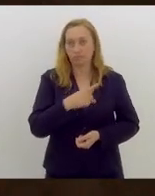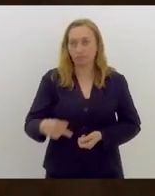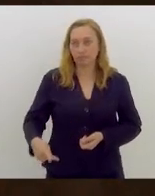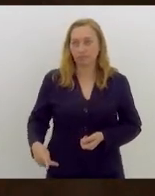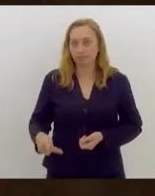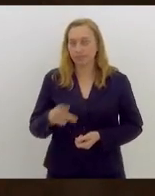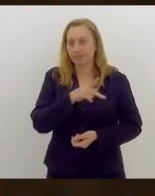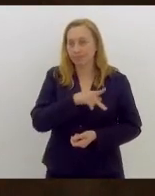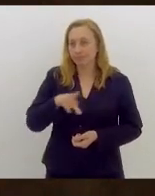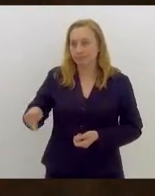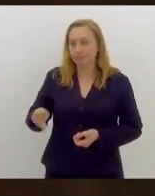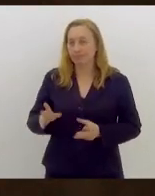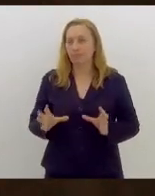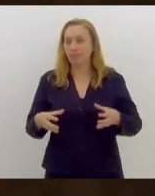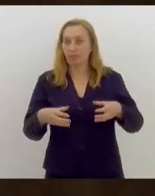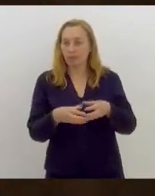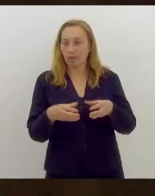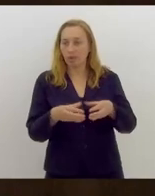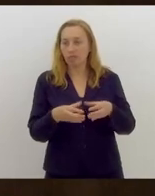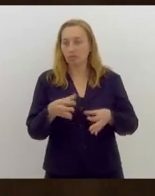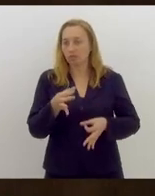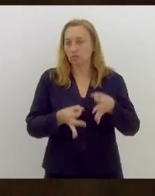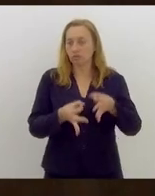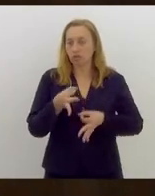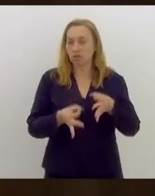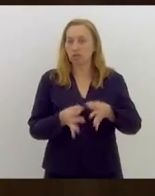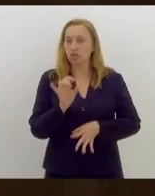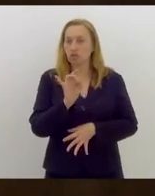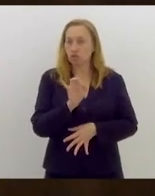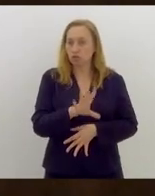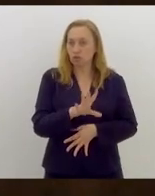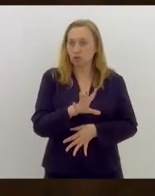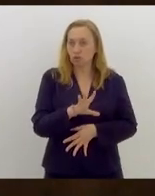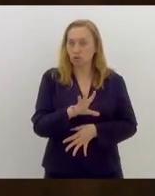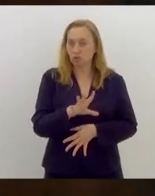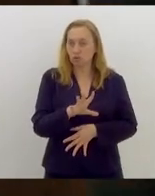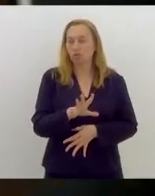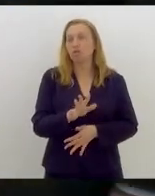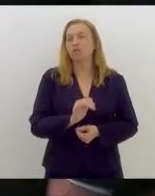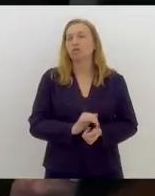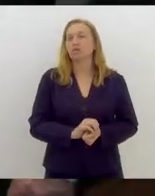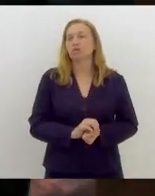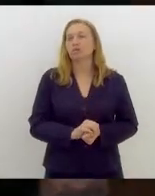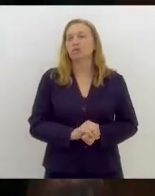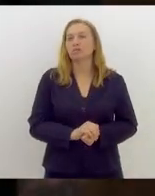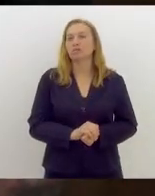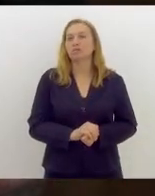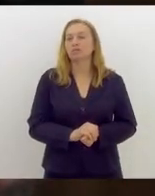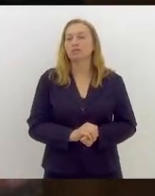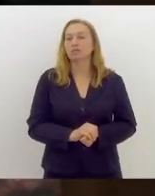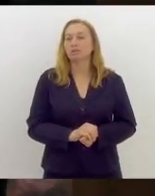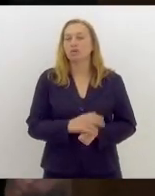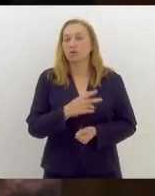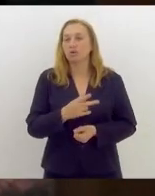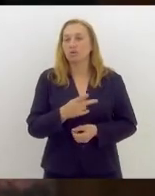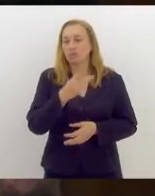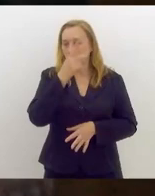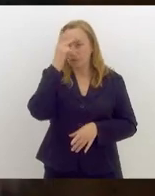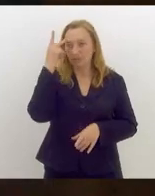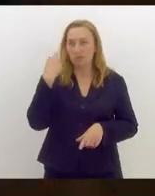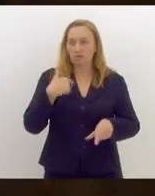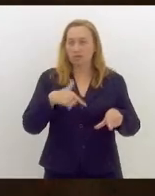da Comissão e apenas um laborioso trabalhador